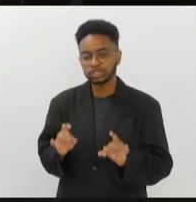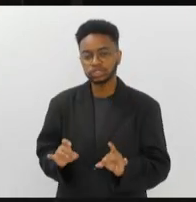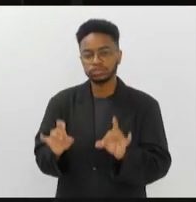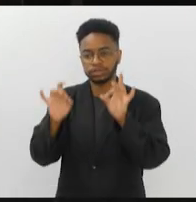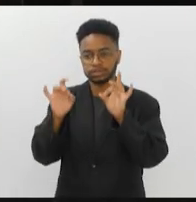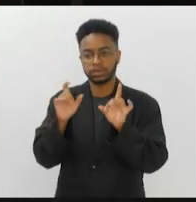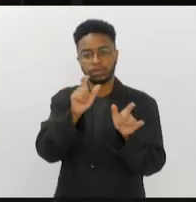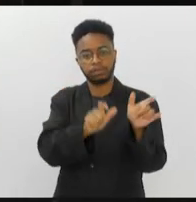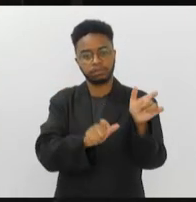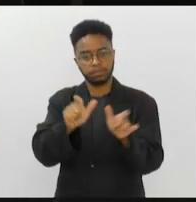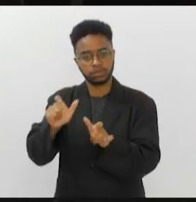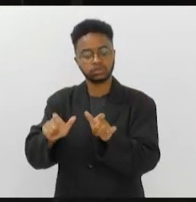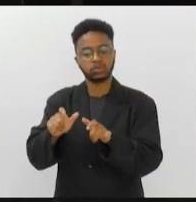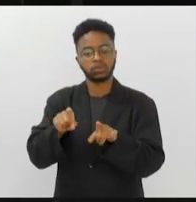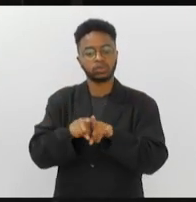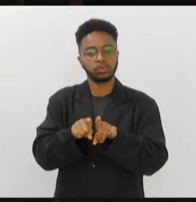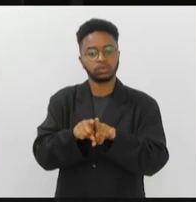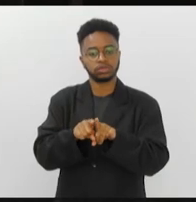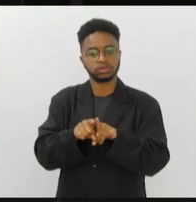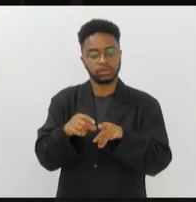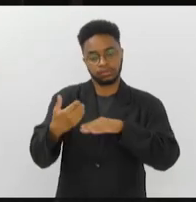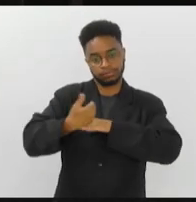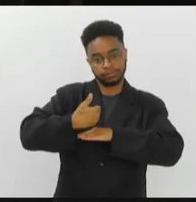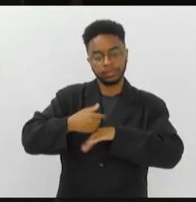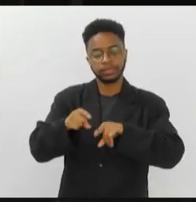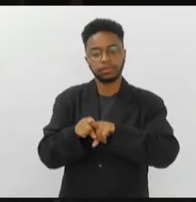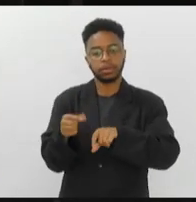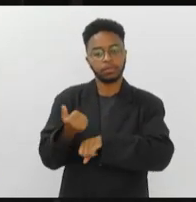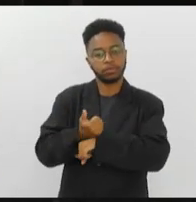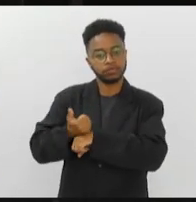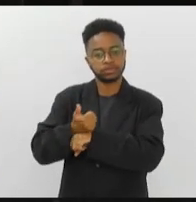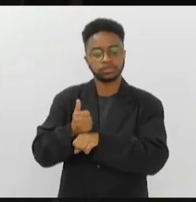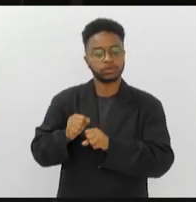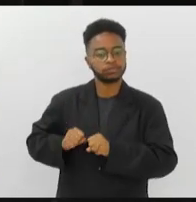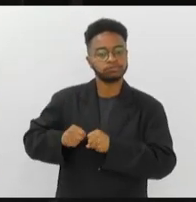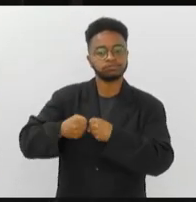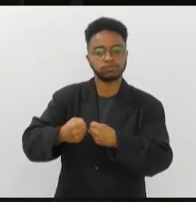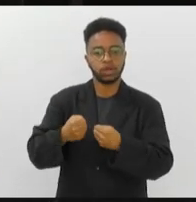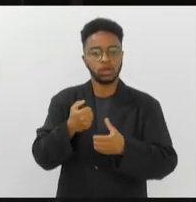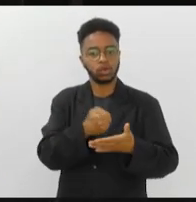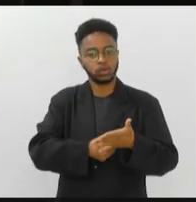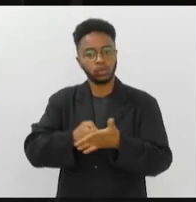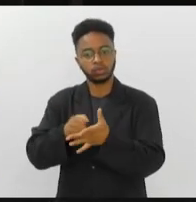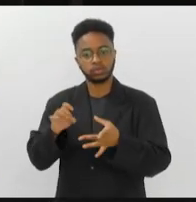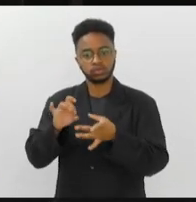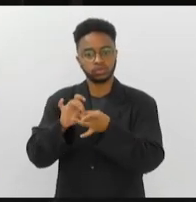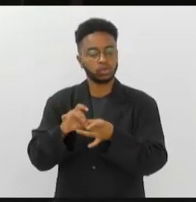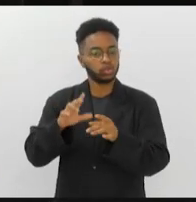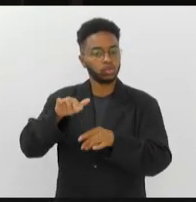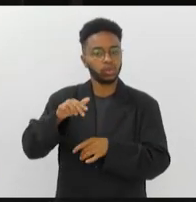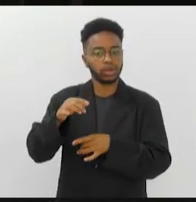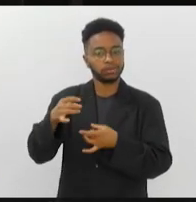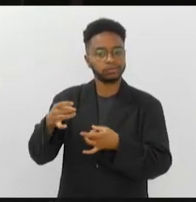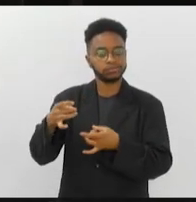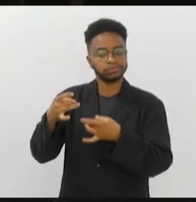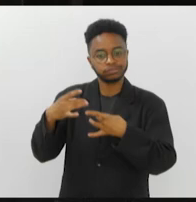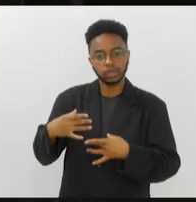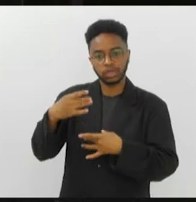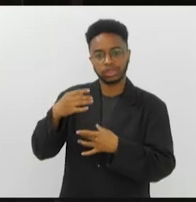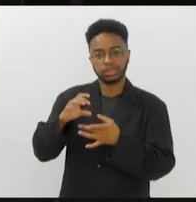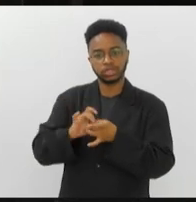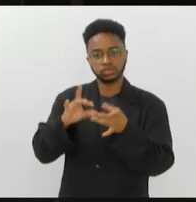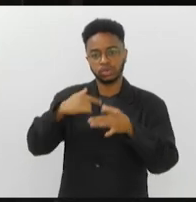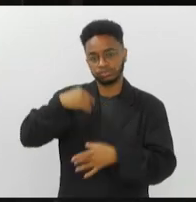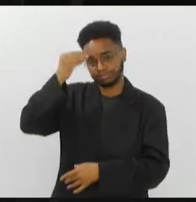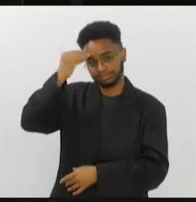aos usuários e profissionais e nossos parceiros de luta, que nunca me deixaram desistir, que sempre me